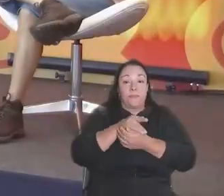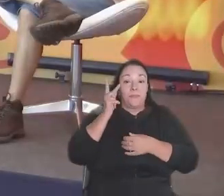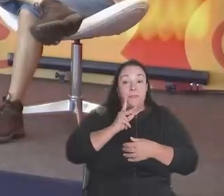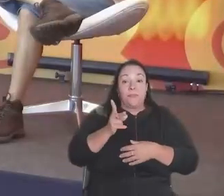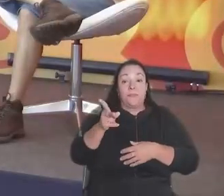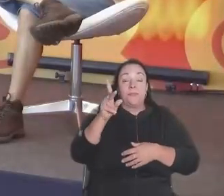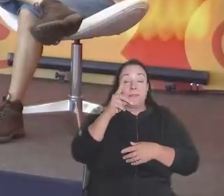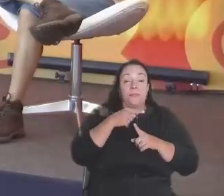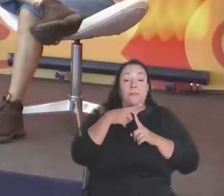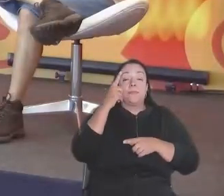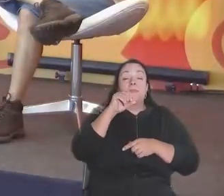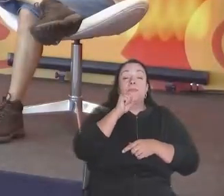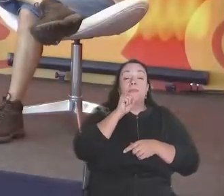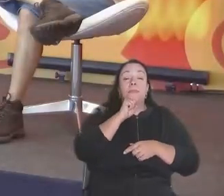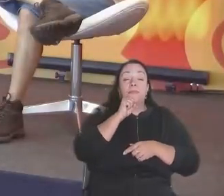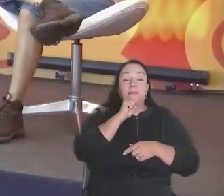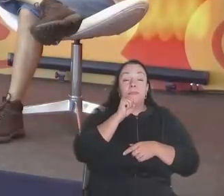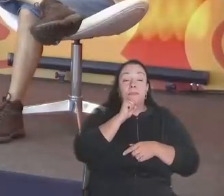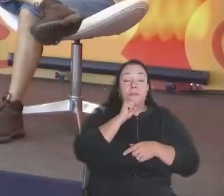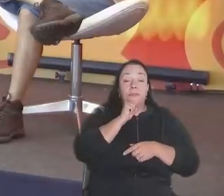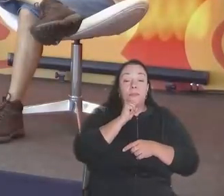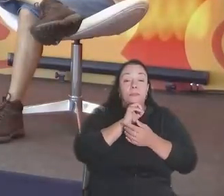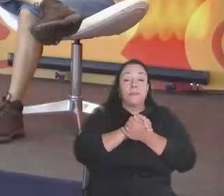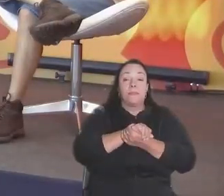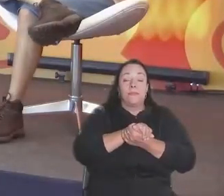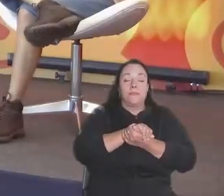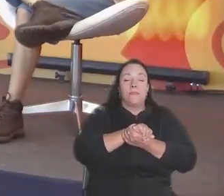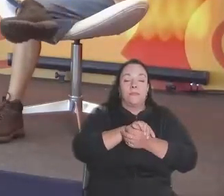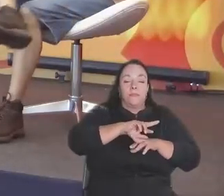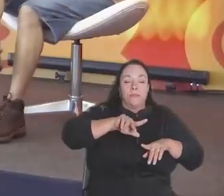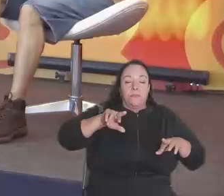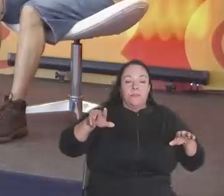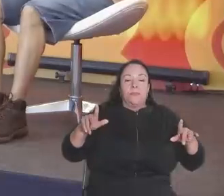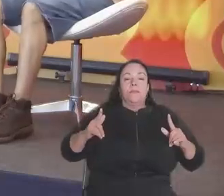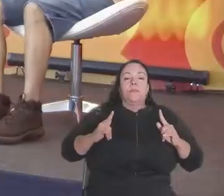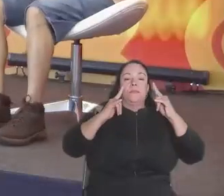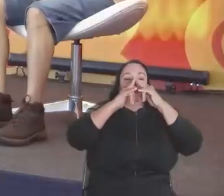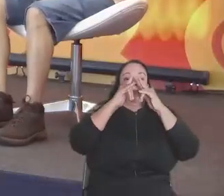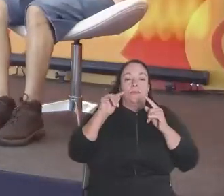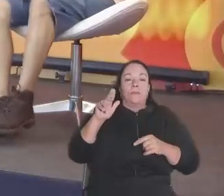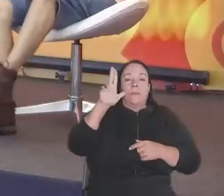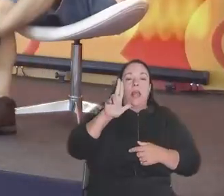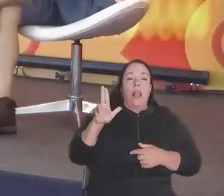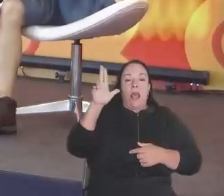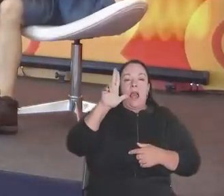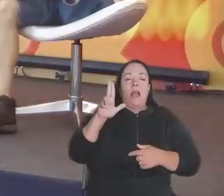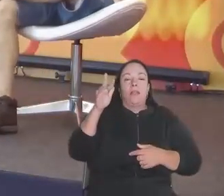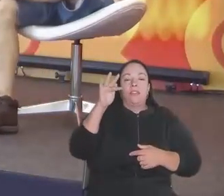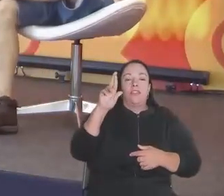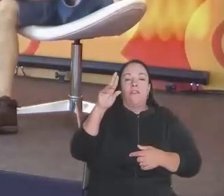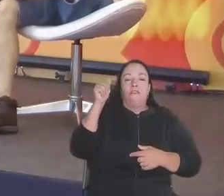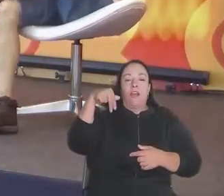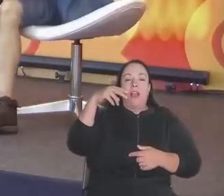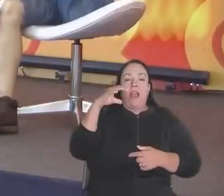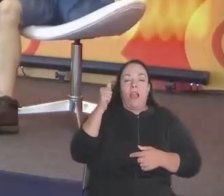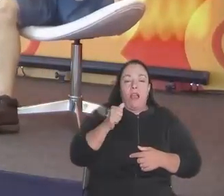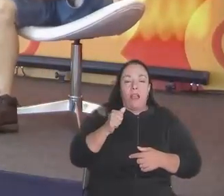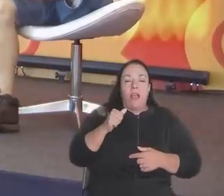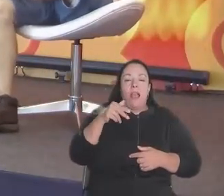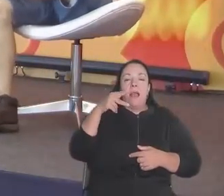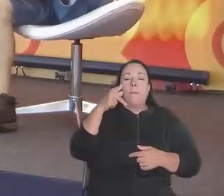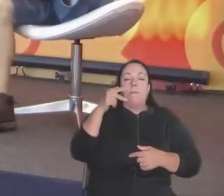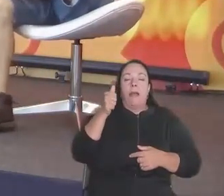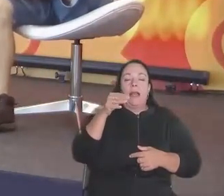mas como eu já passei por diversas instituições, em Uberlândia, em Franca, em Ribeirão Preto, em